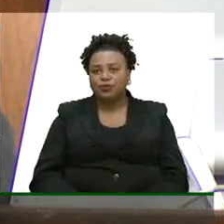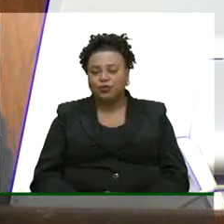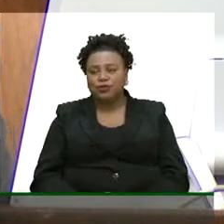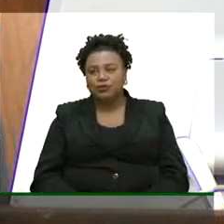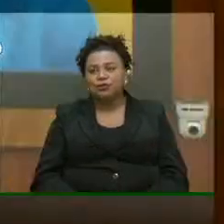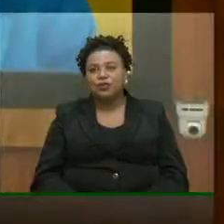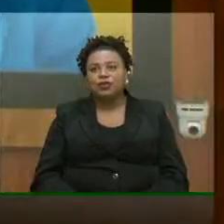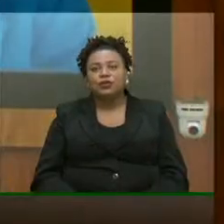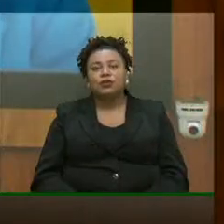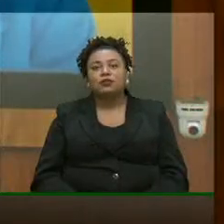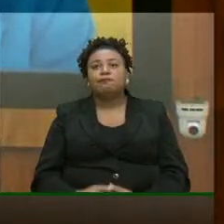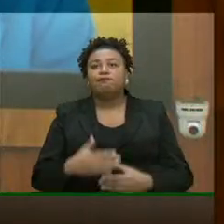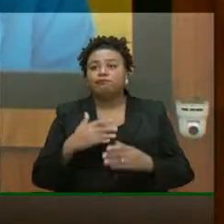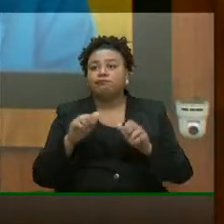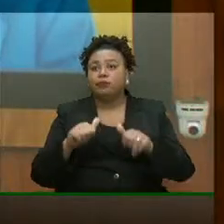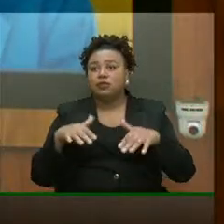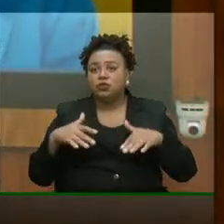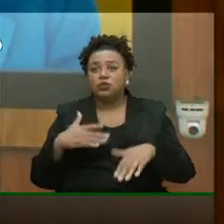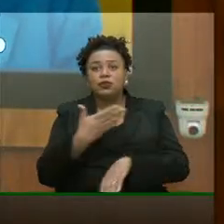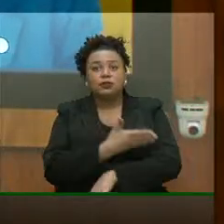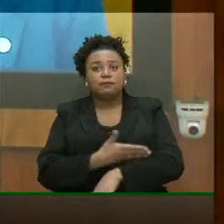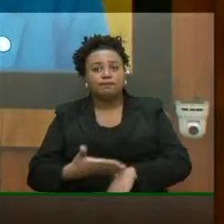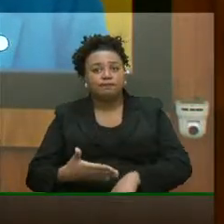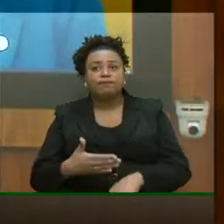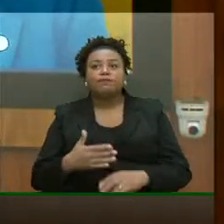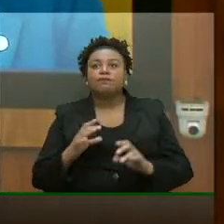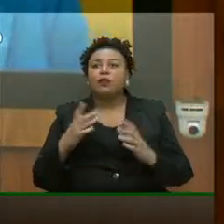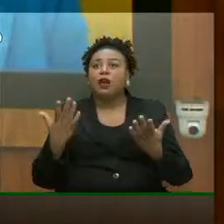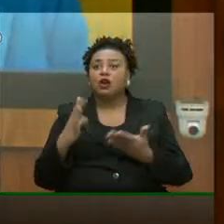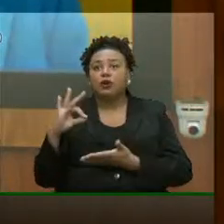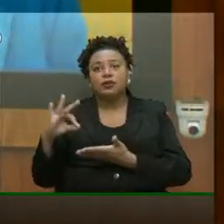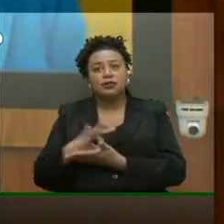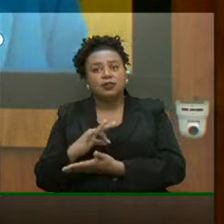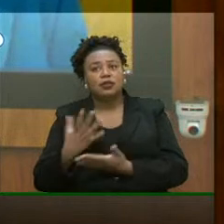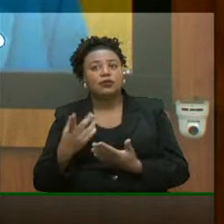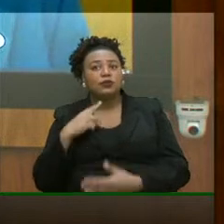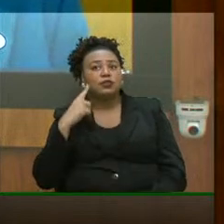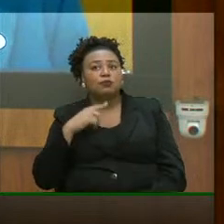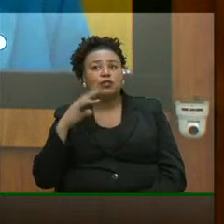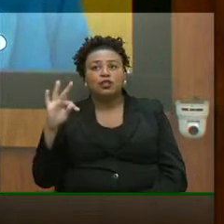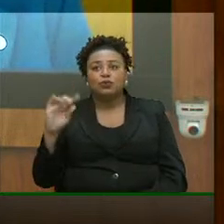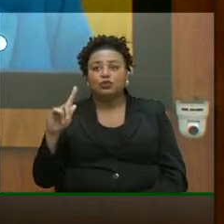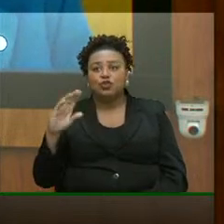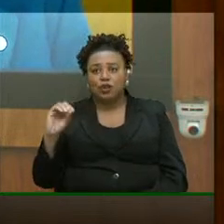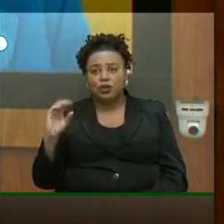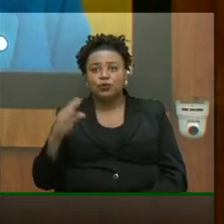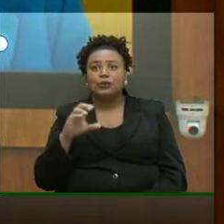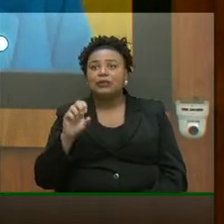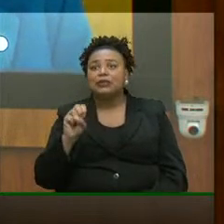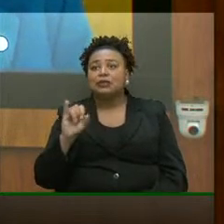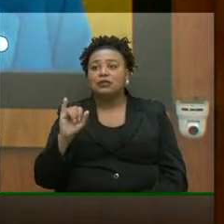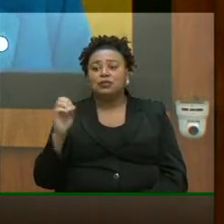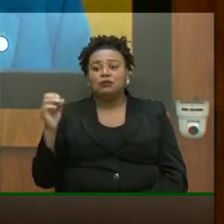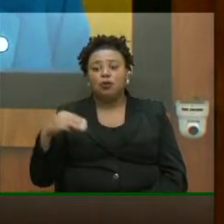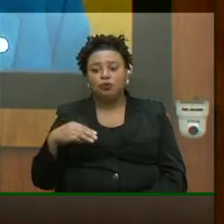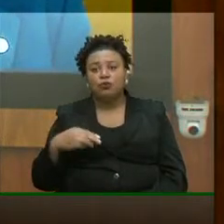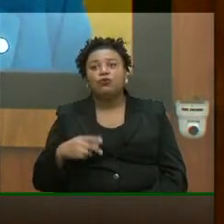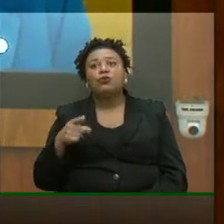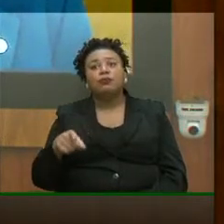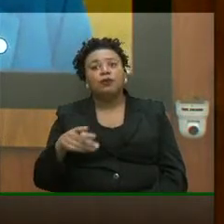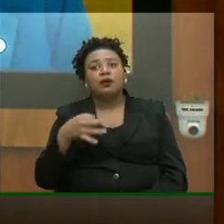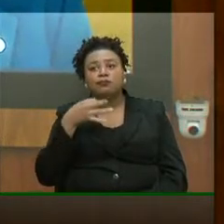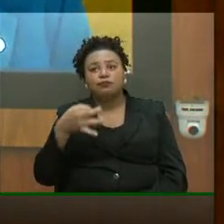sessões ordinárias. Inscrito aqui agora o deputado Thiago Simon para